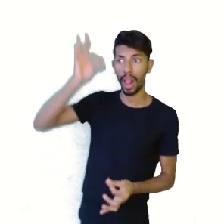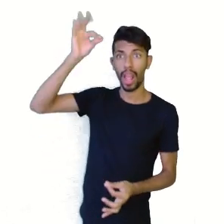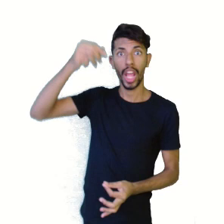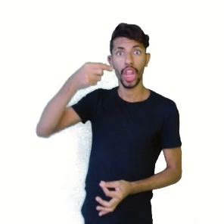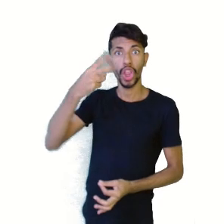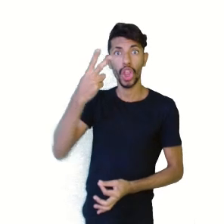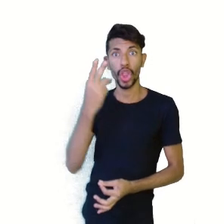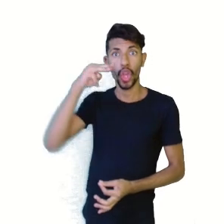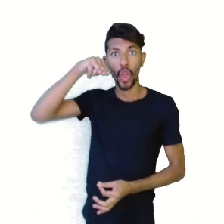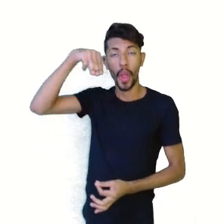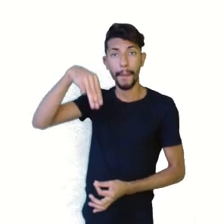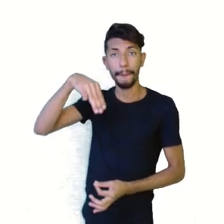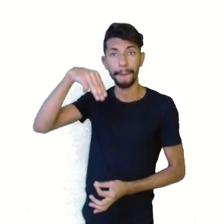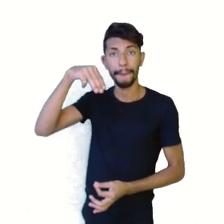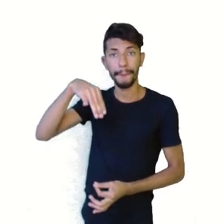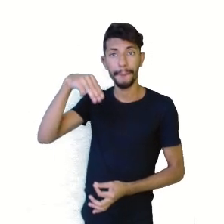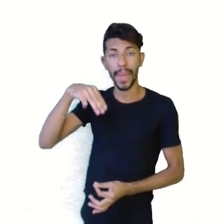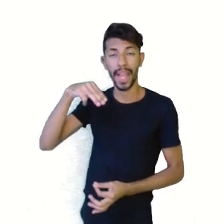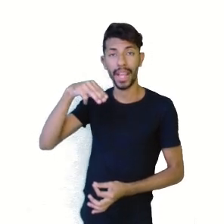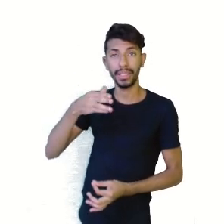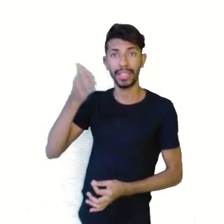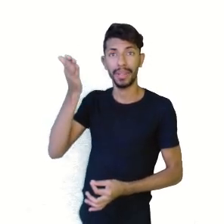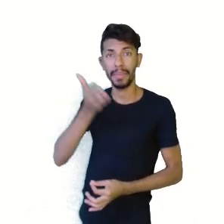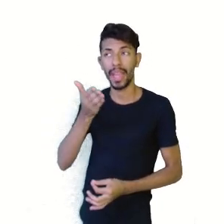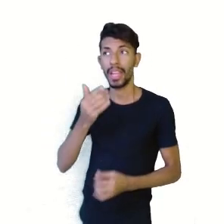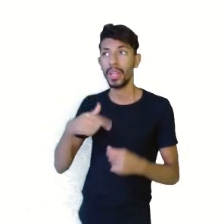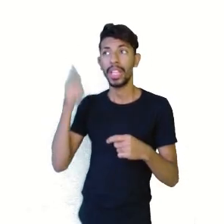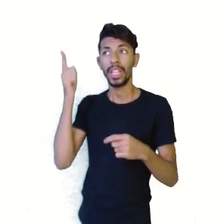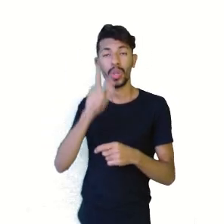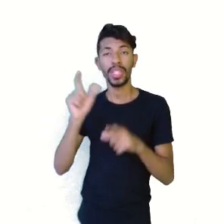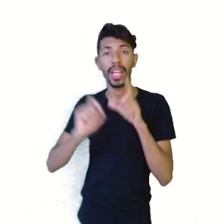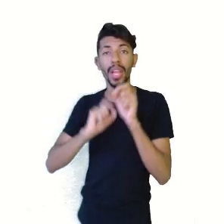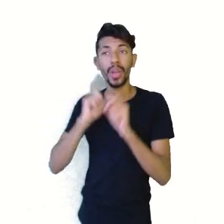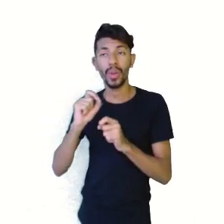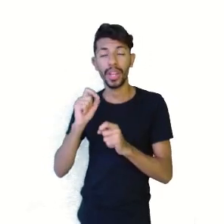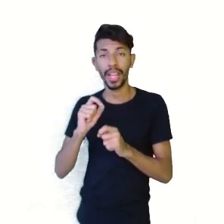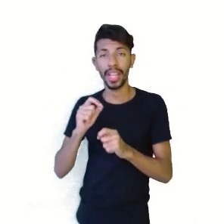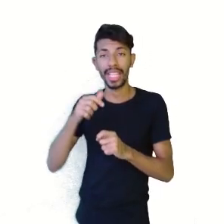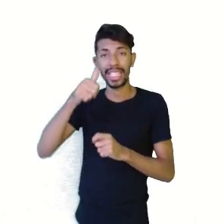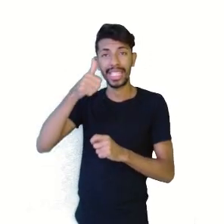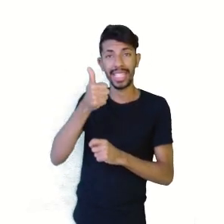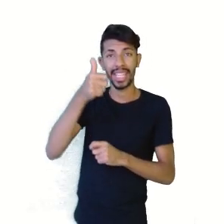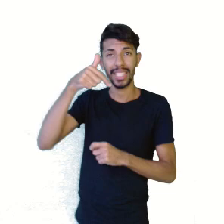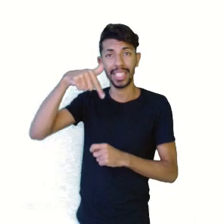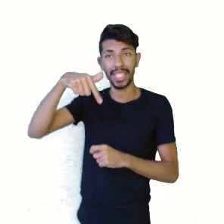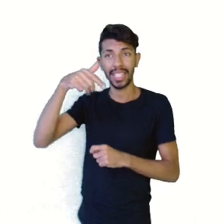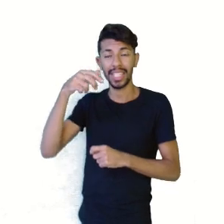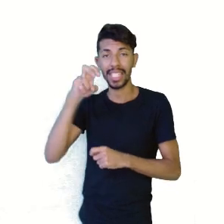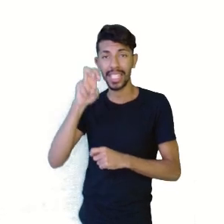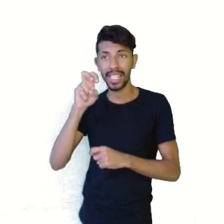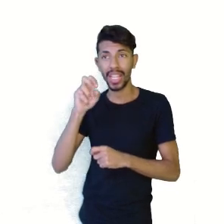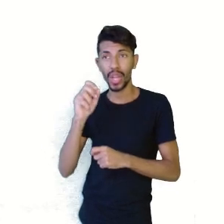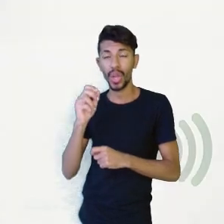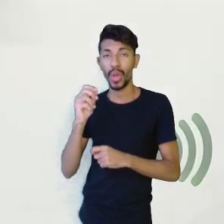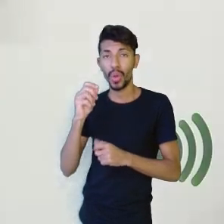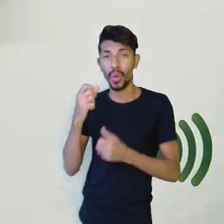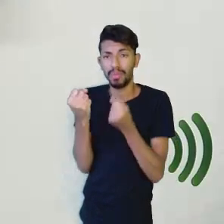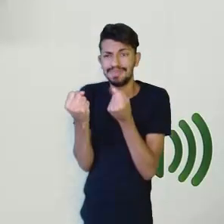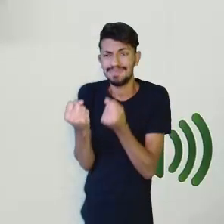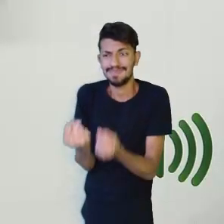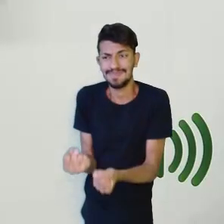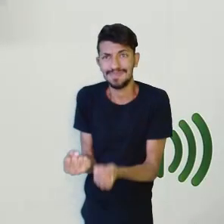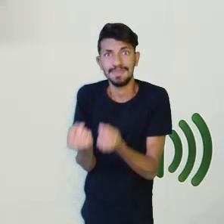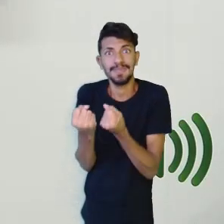a pesar 135 quilogramas. É mole? Tem até gente que faz corrida, né,